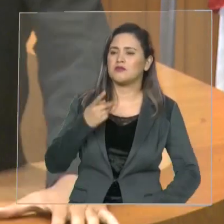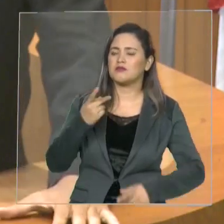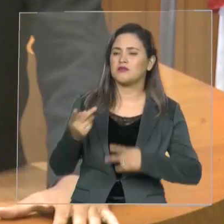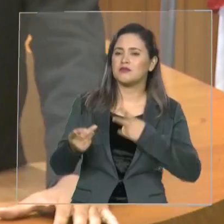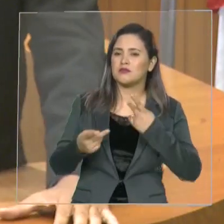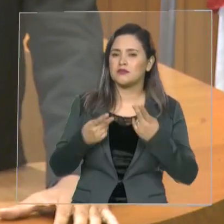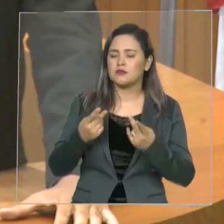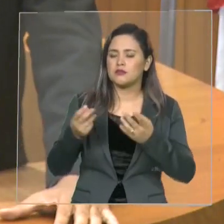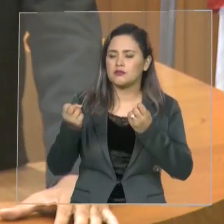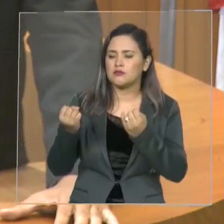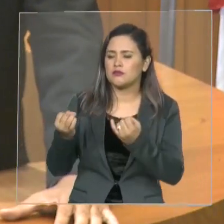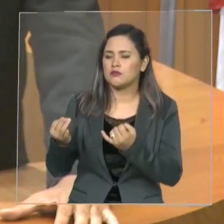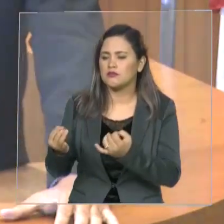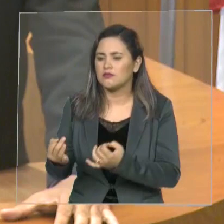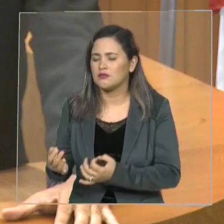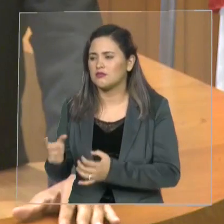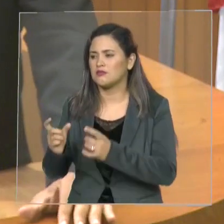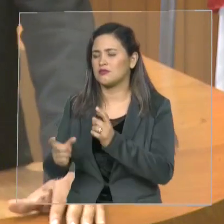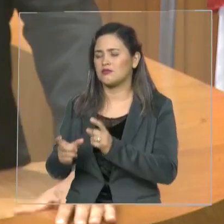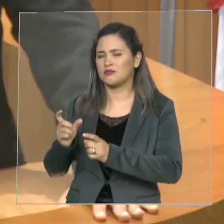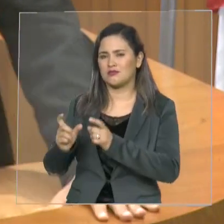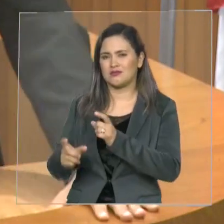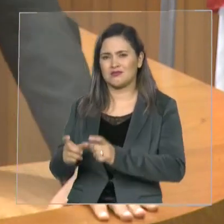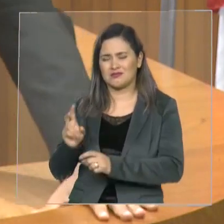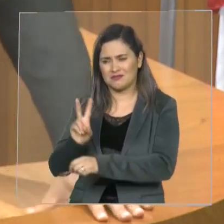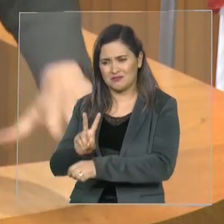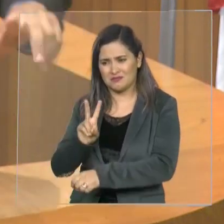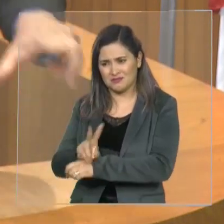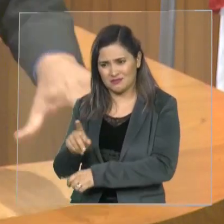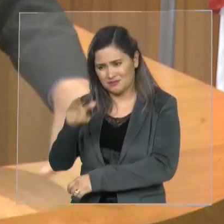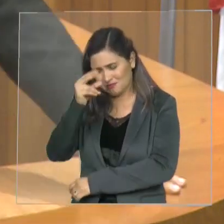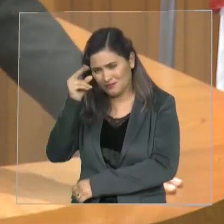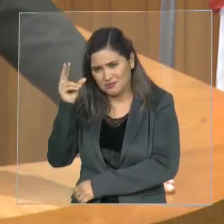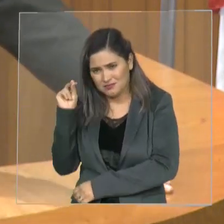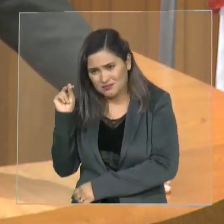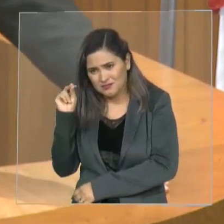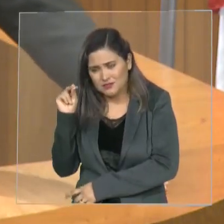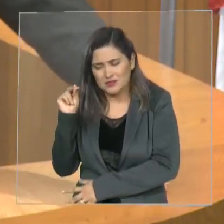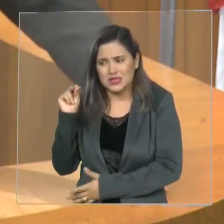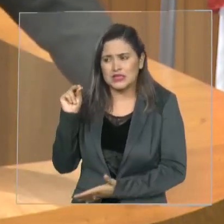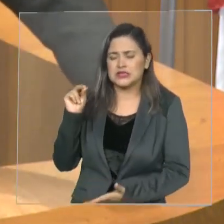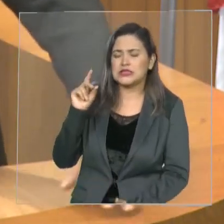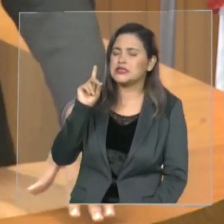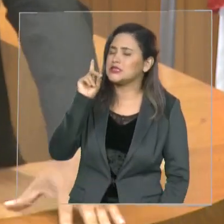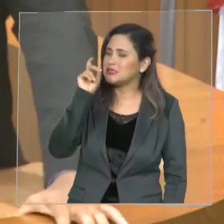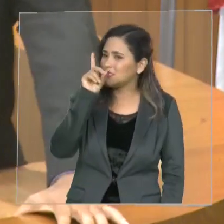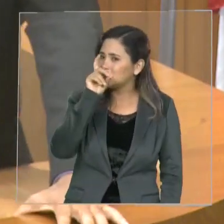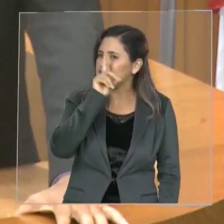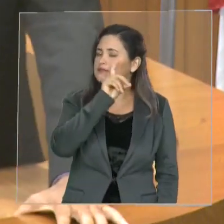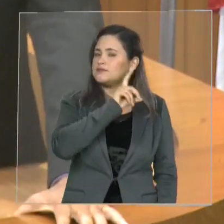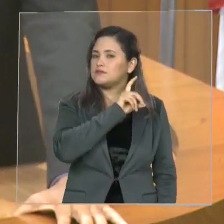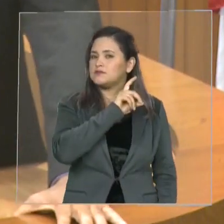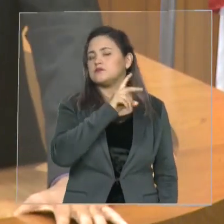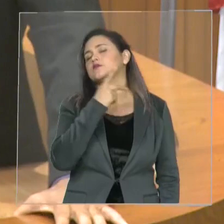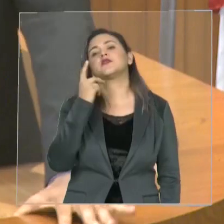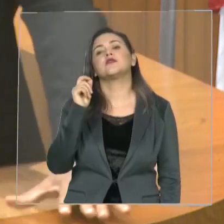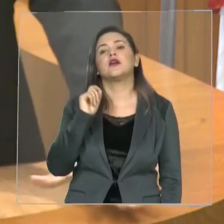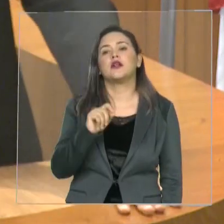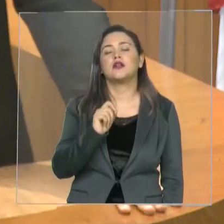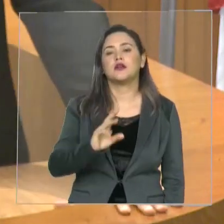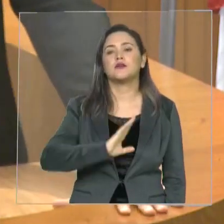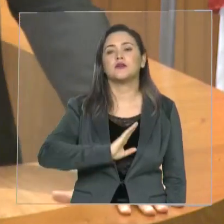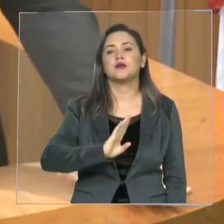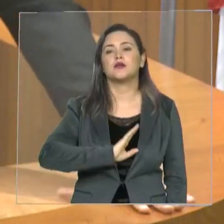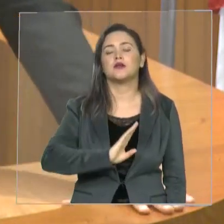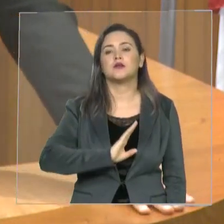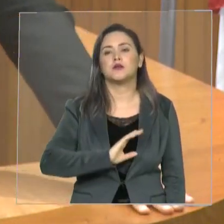nada. Ele falar que em Bacabal, semana passada, não tinha desabrigado,